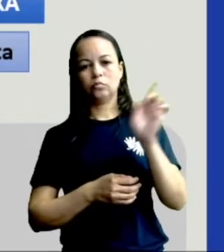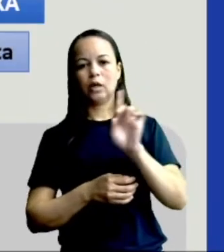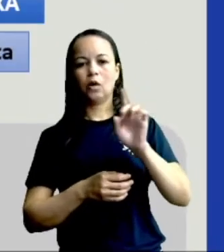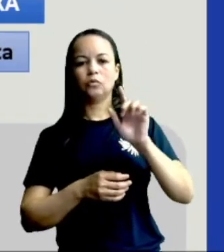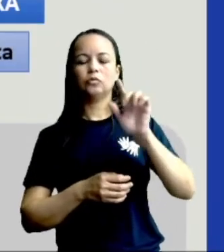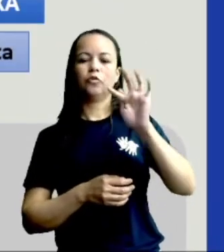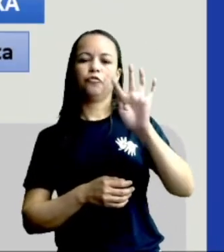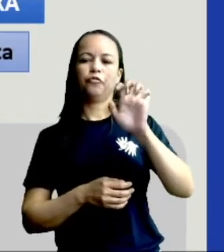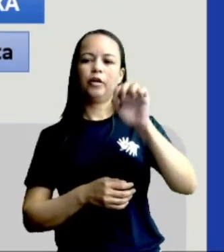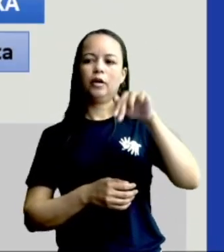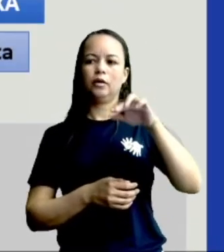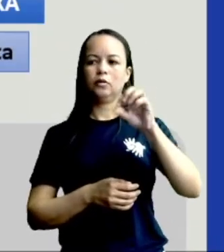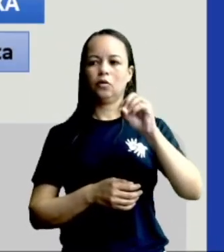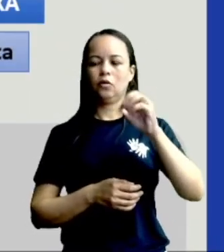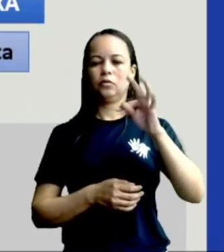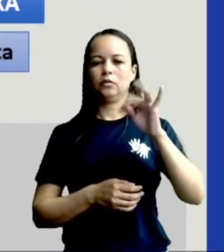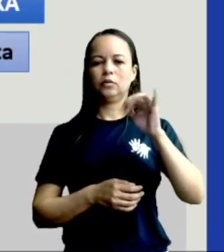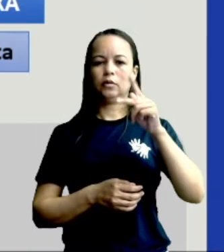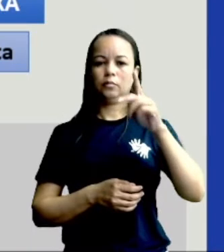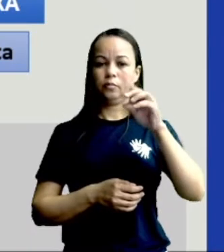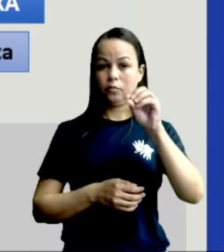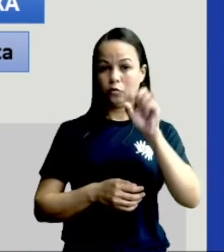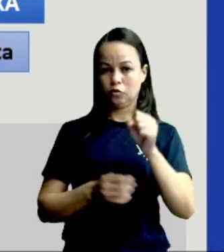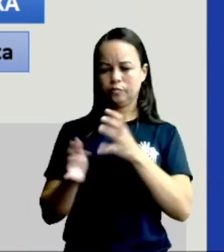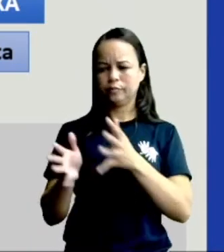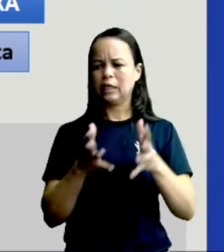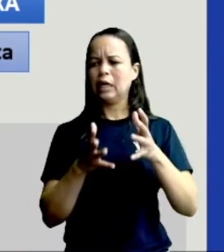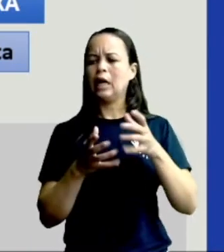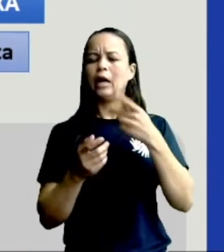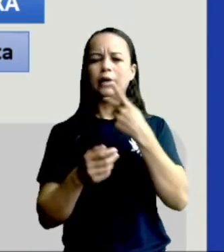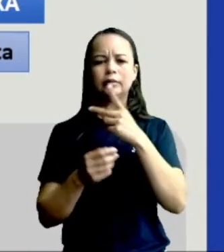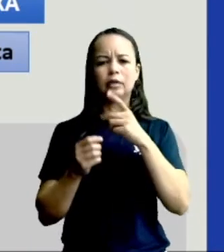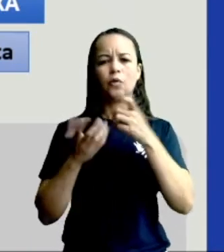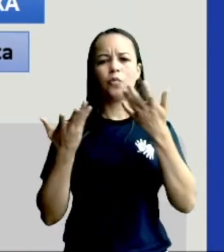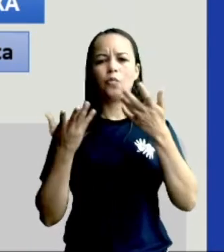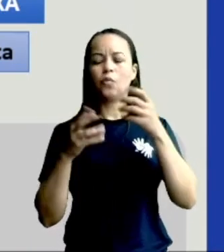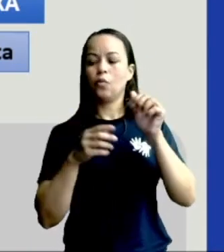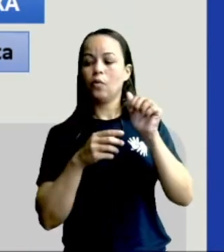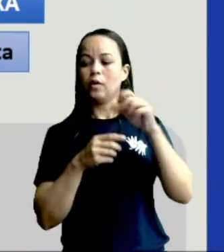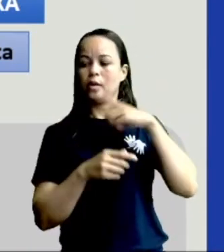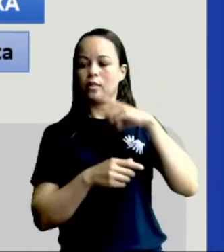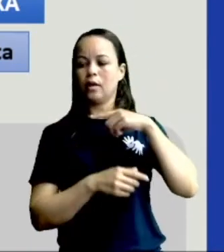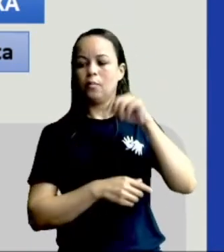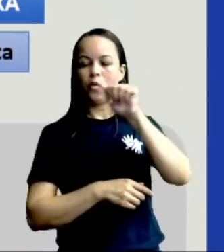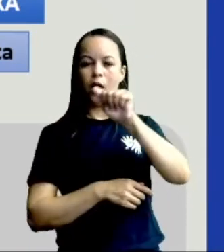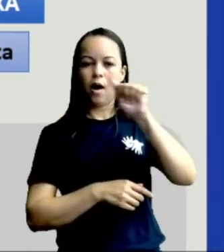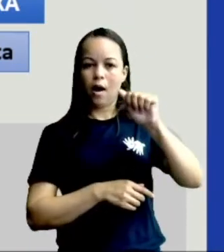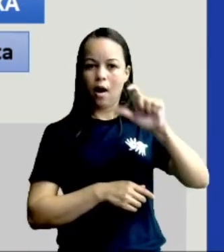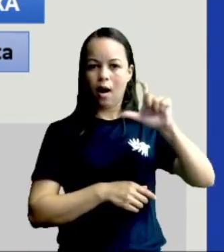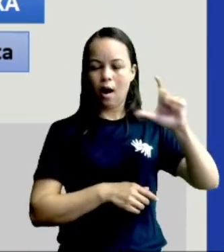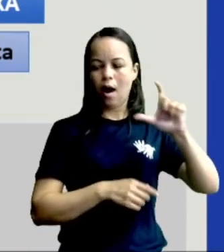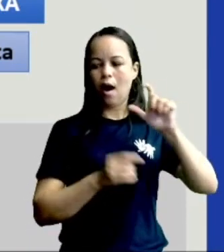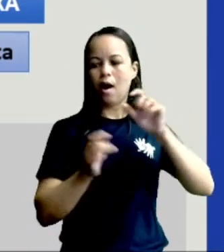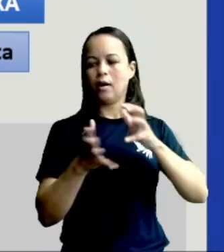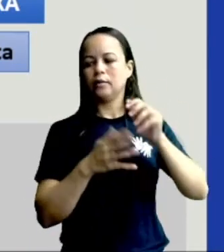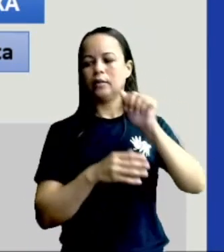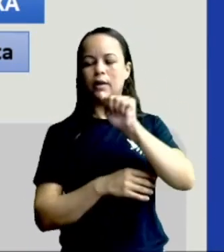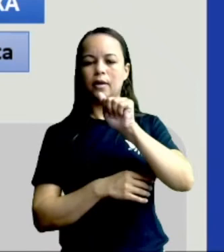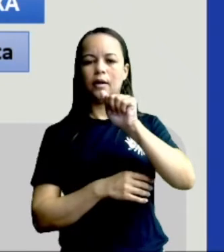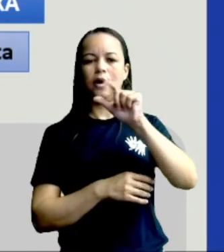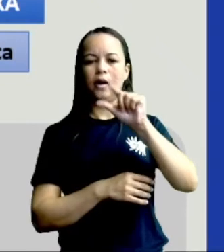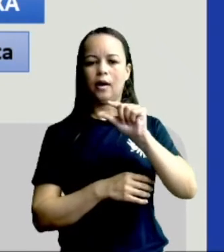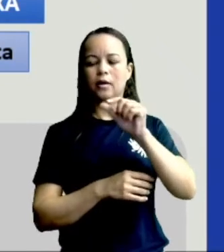aqui os cromossomos rosas aqui, esse azão, um homozigoto dominante. Esse homozigoto